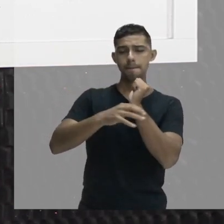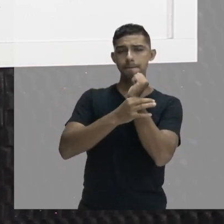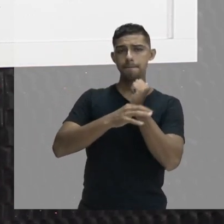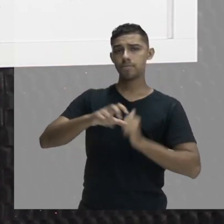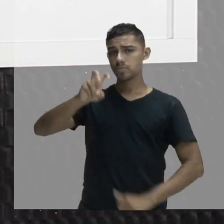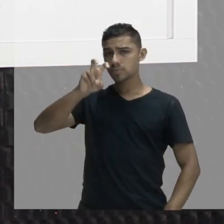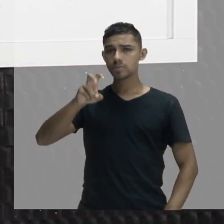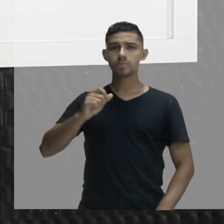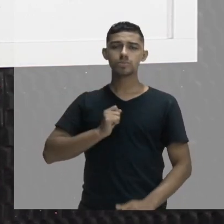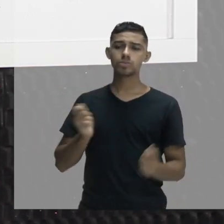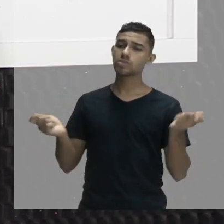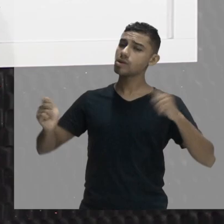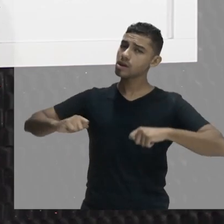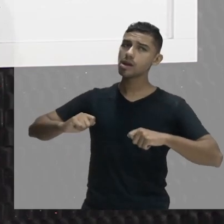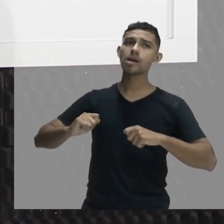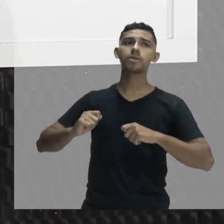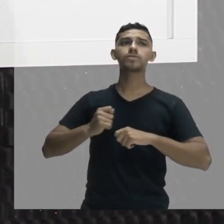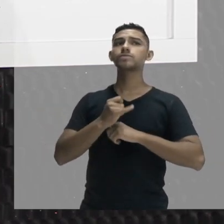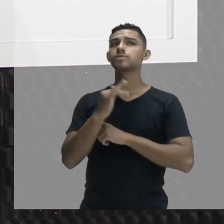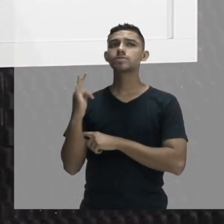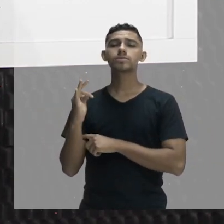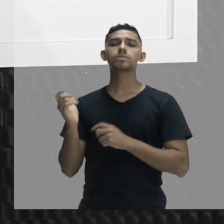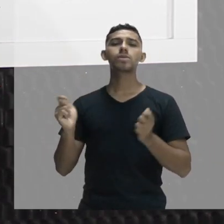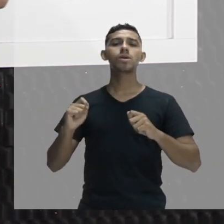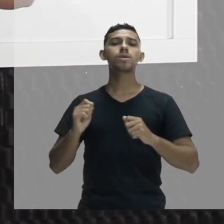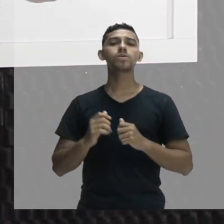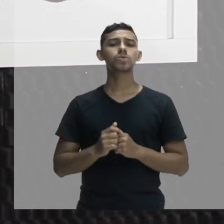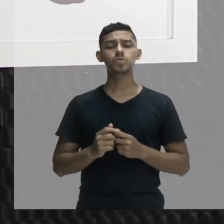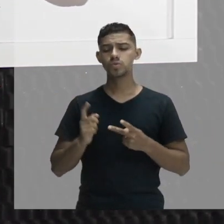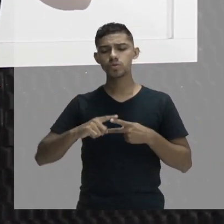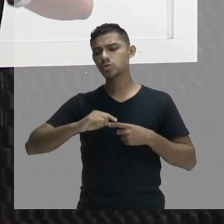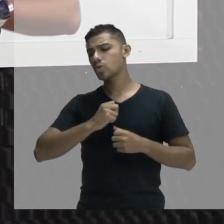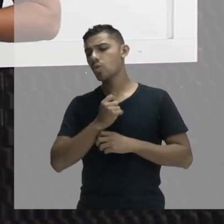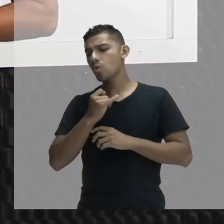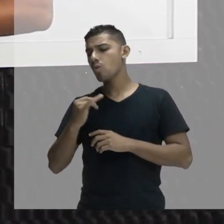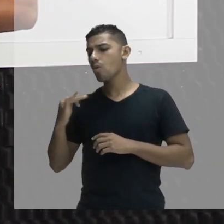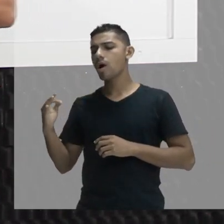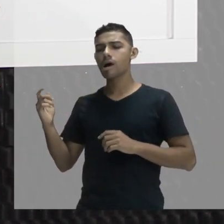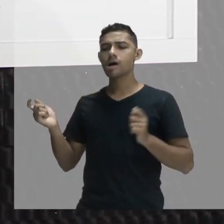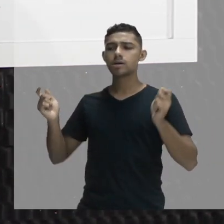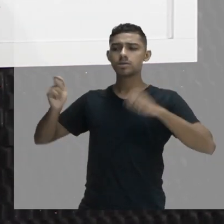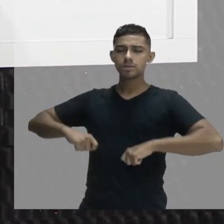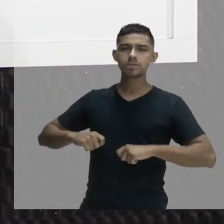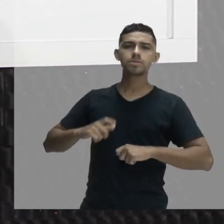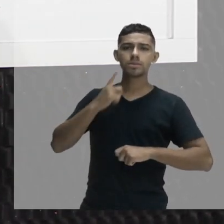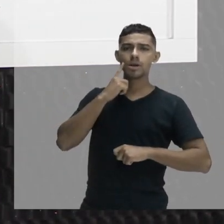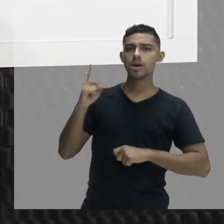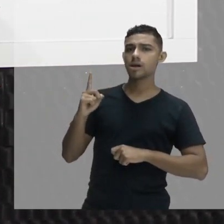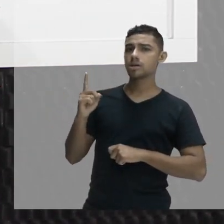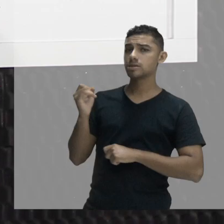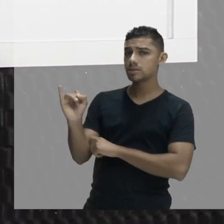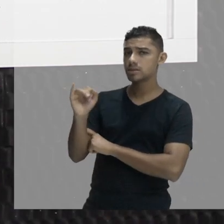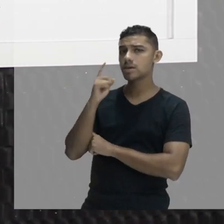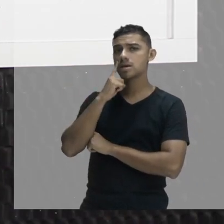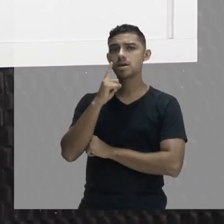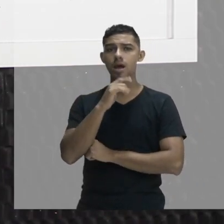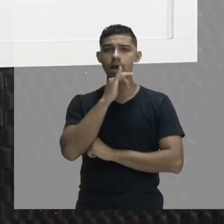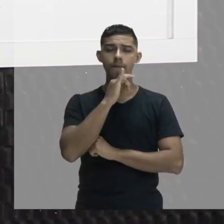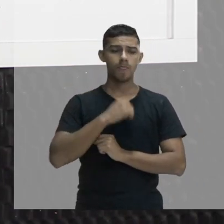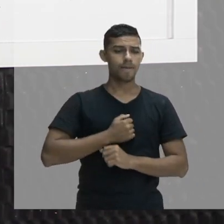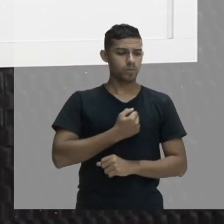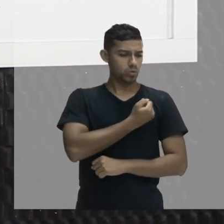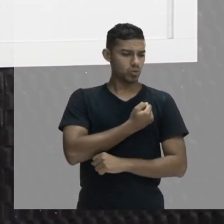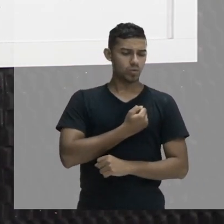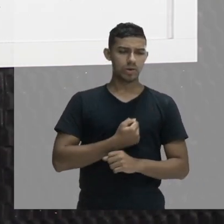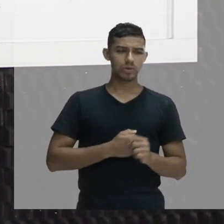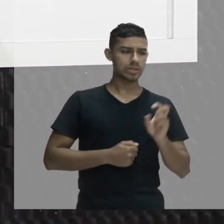dígitos numéricos podem ser formadas? Tá? Quantas senhas são possíveis serem feitas se tiver